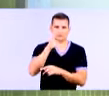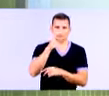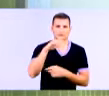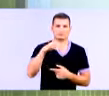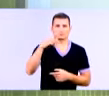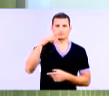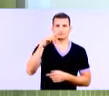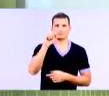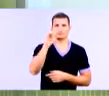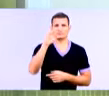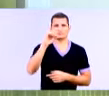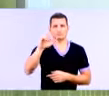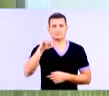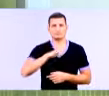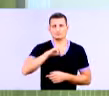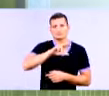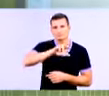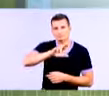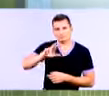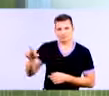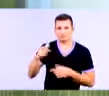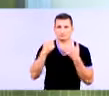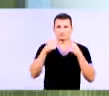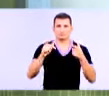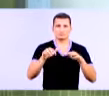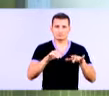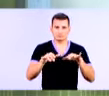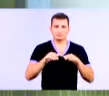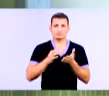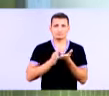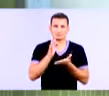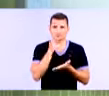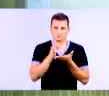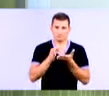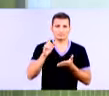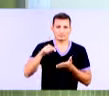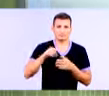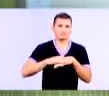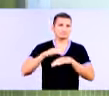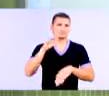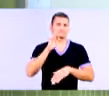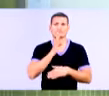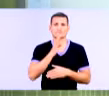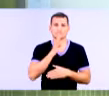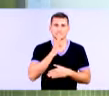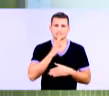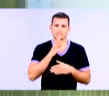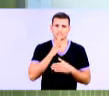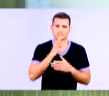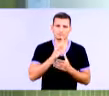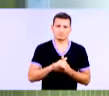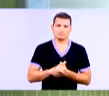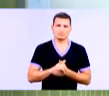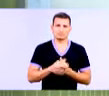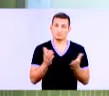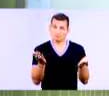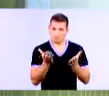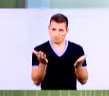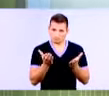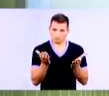tem milhares de linguagens de programação. Java é uma das mais populares, né? Inclusive agora com o advento dos dispositivos móveis, quase